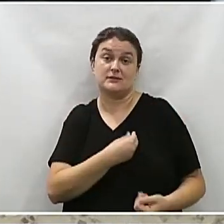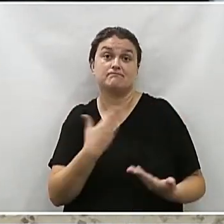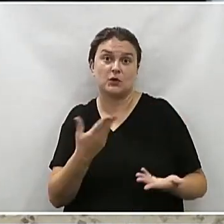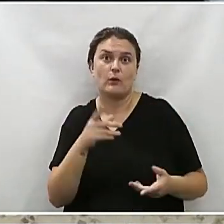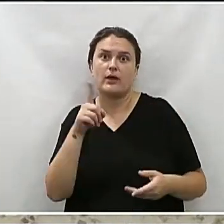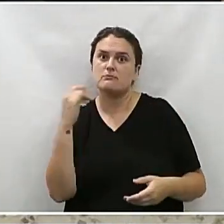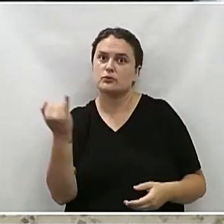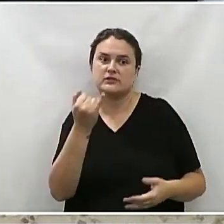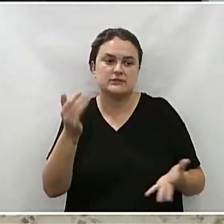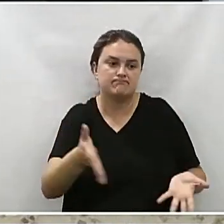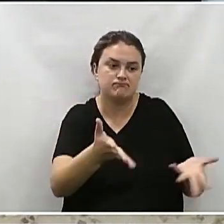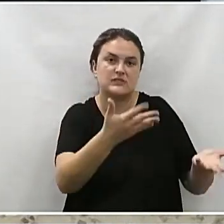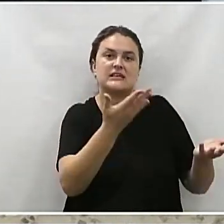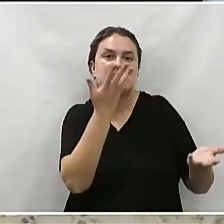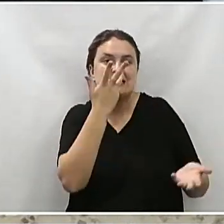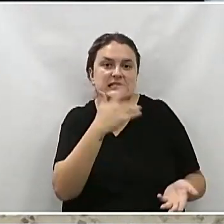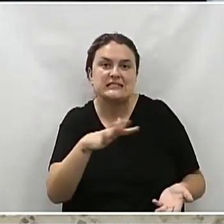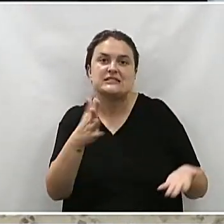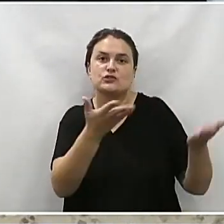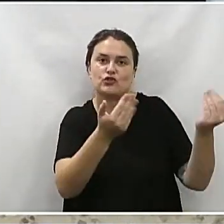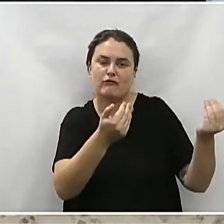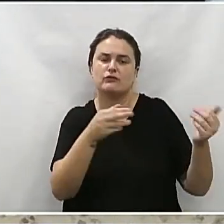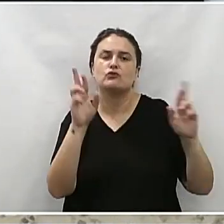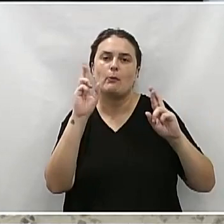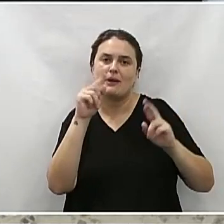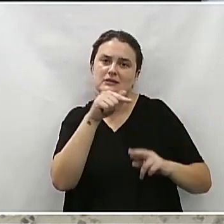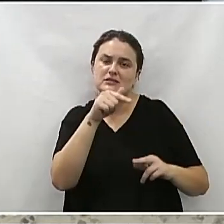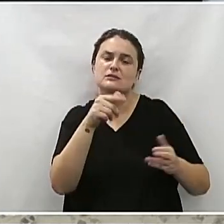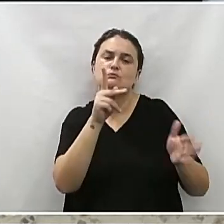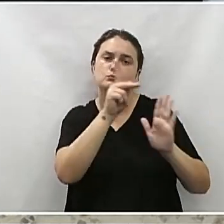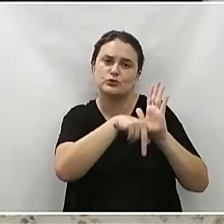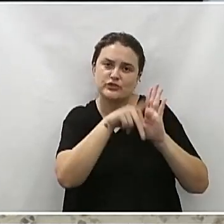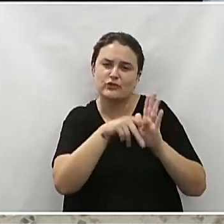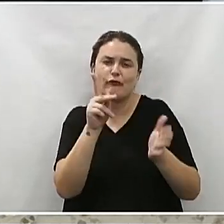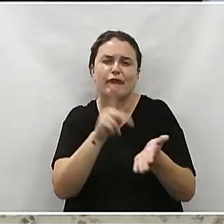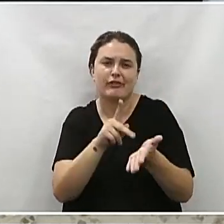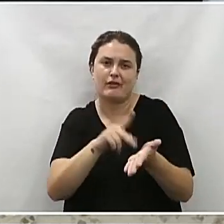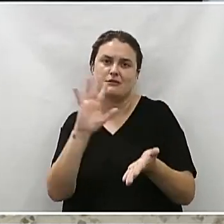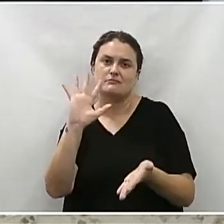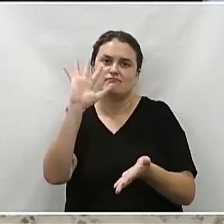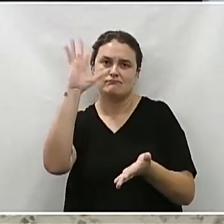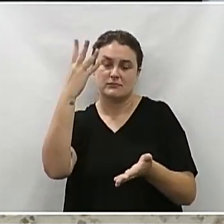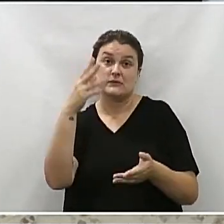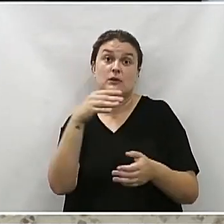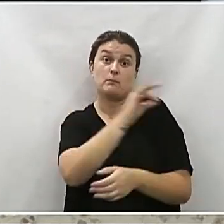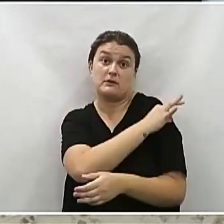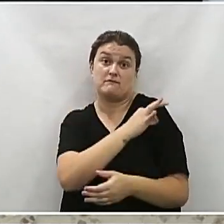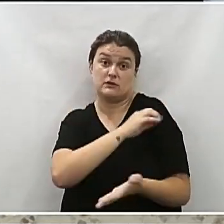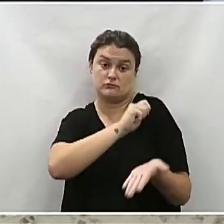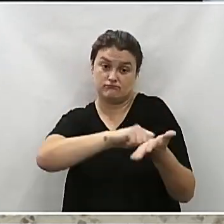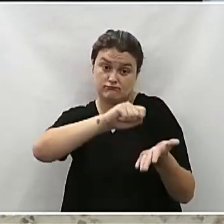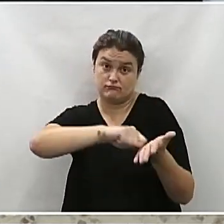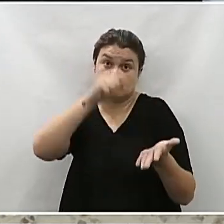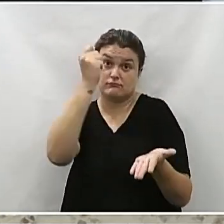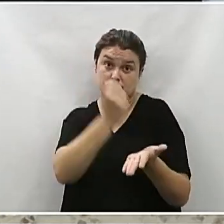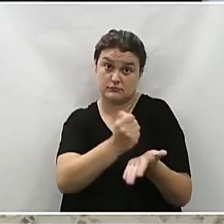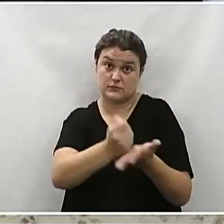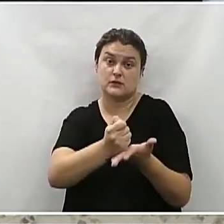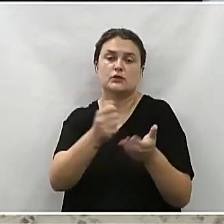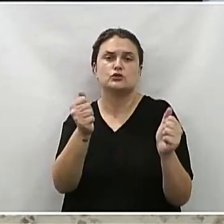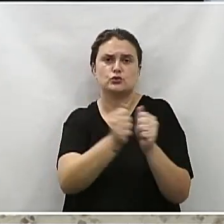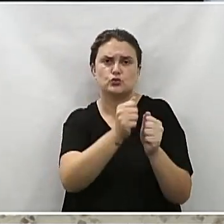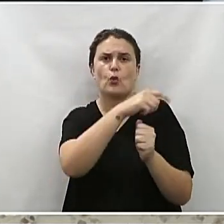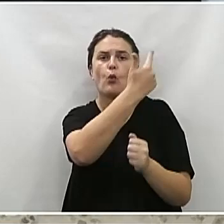crianças e jovens, assim que esse projeto possa se tornar realidade, sancionada pelo prefeito e que possa, juntamente com